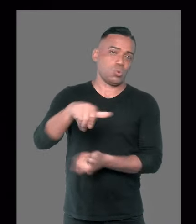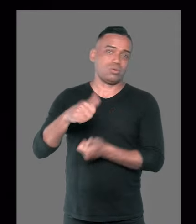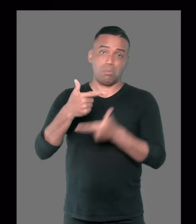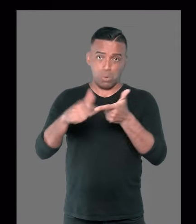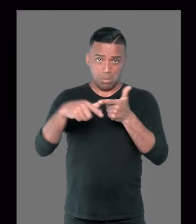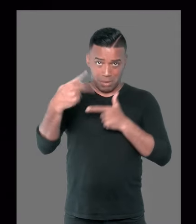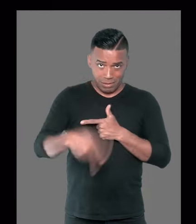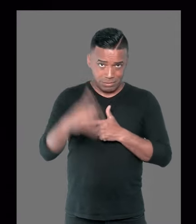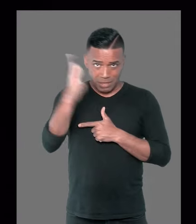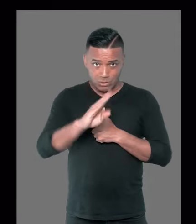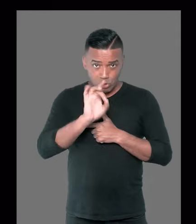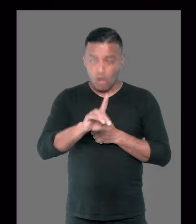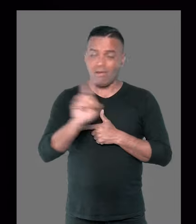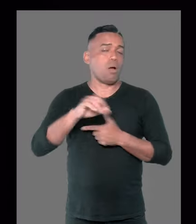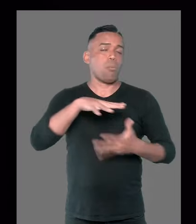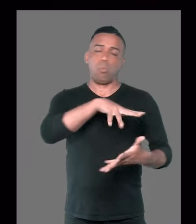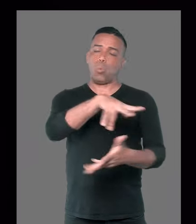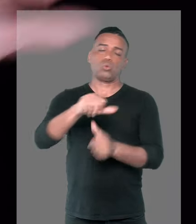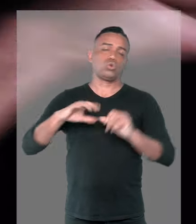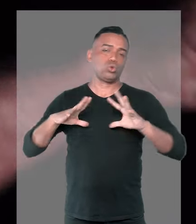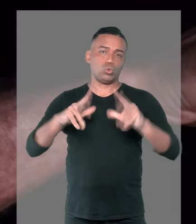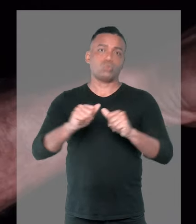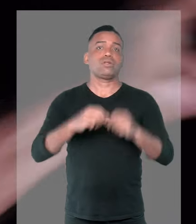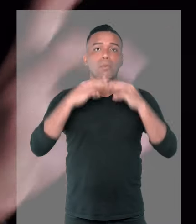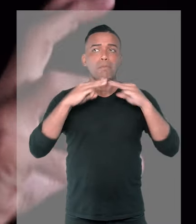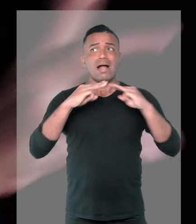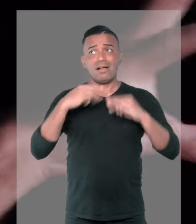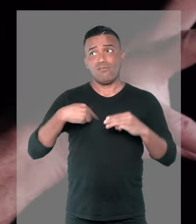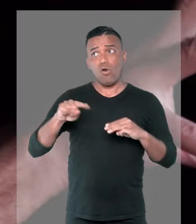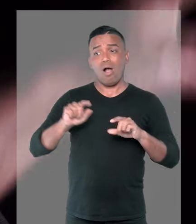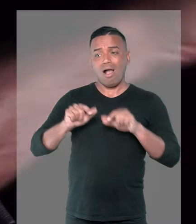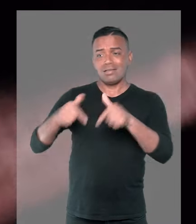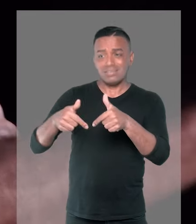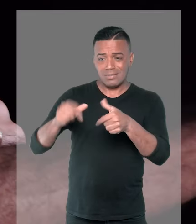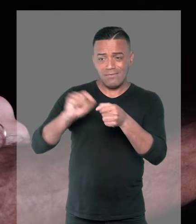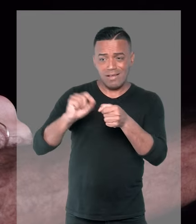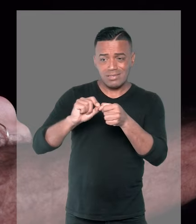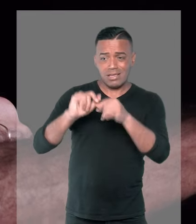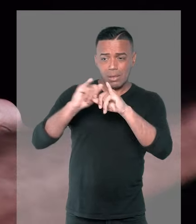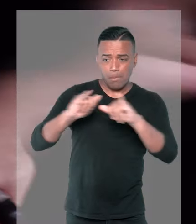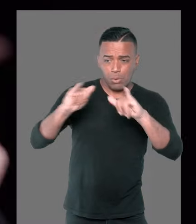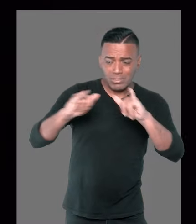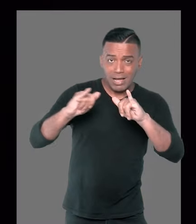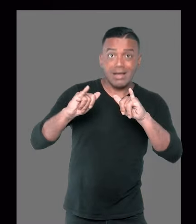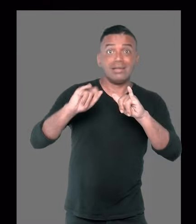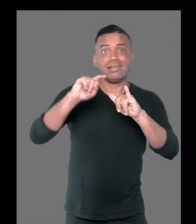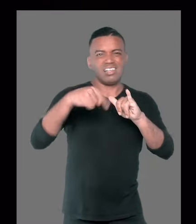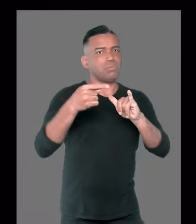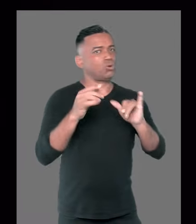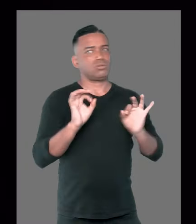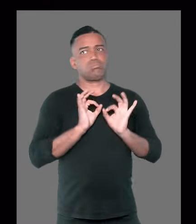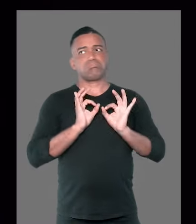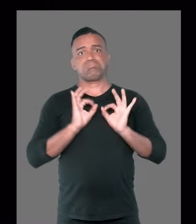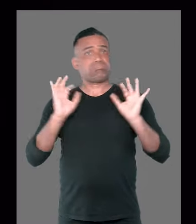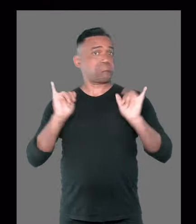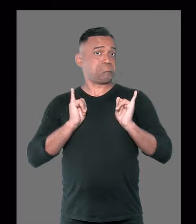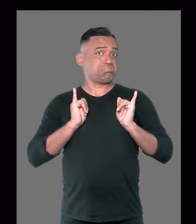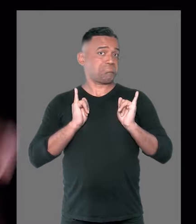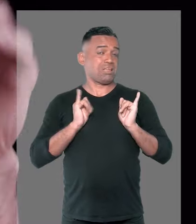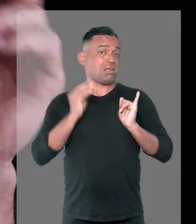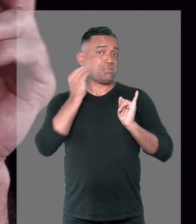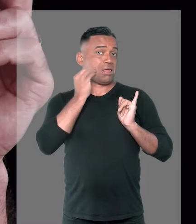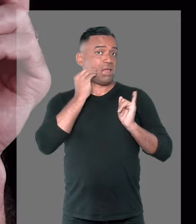brasileiro marketing basicamente é deixa eu fazer aspas o que eu ia fazer que era publicidade e depois eu não quero ter nada com isso a não ser